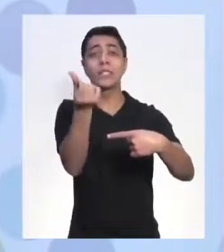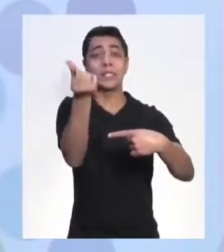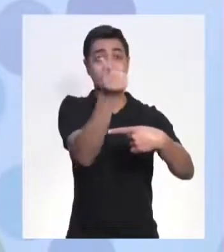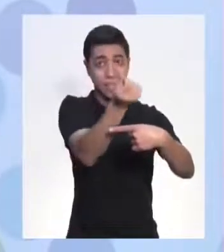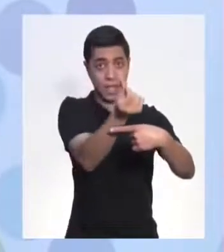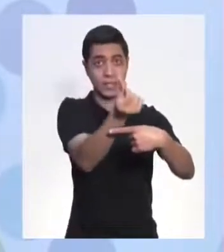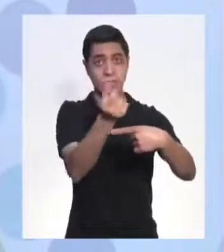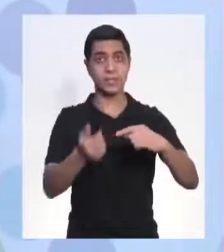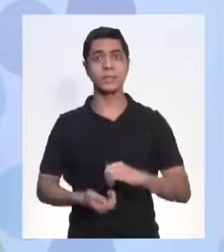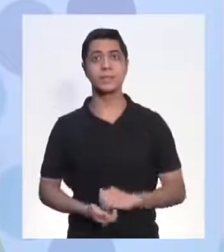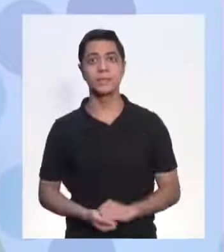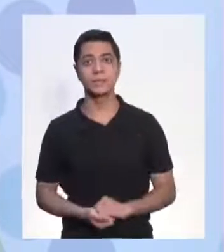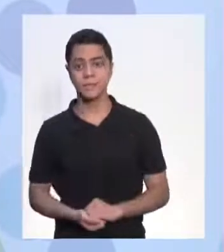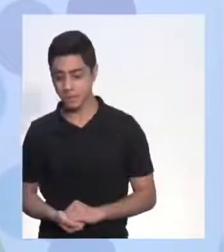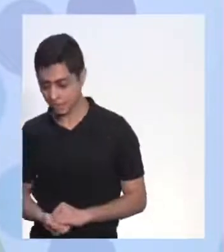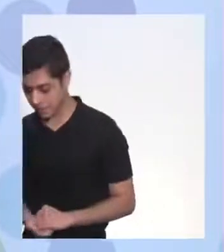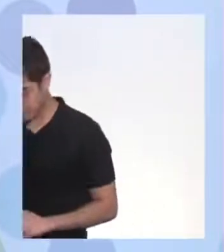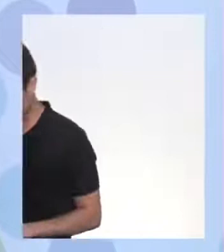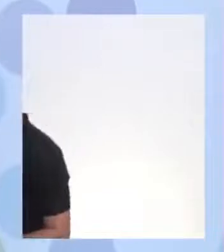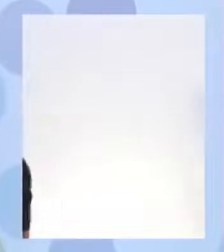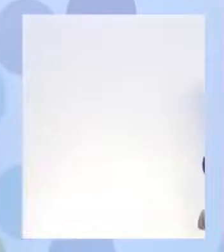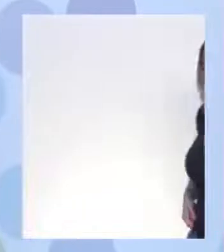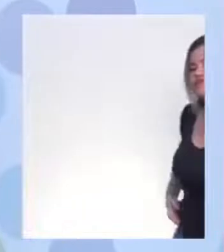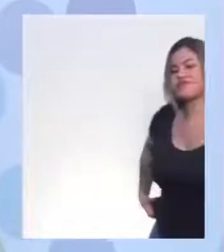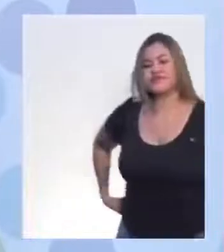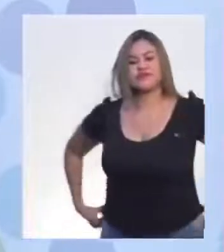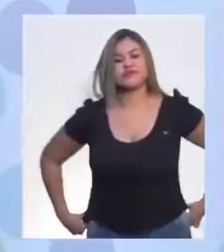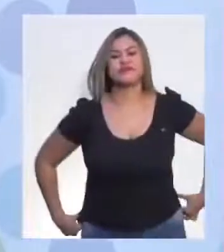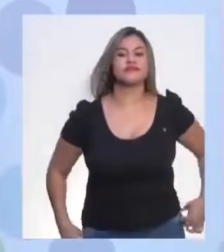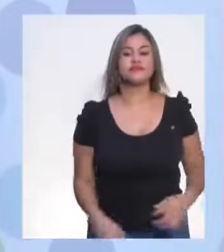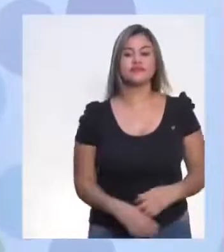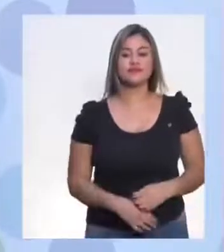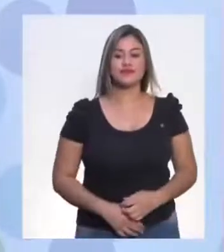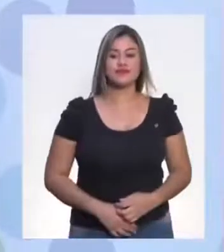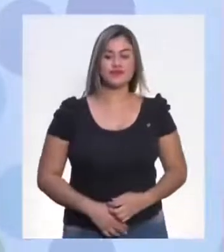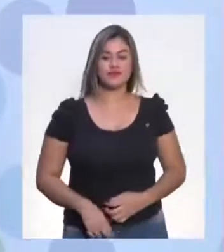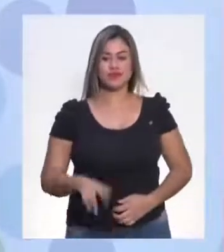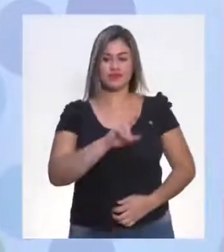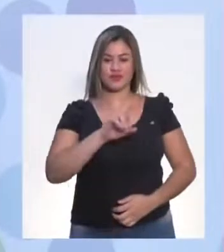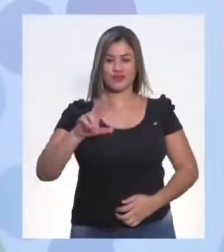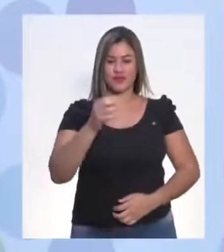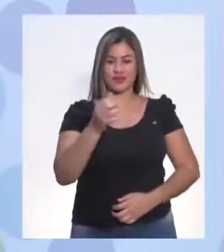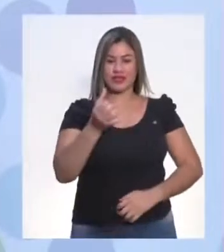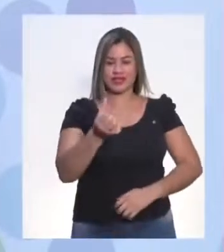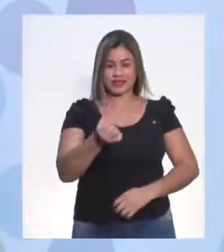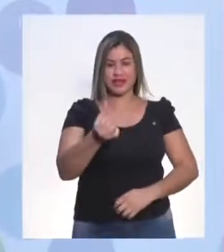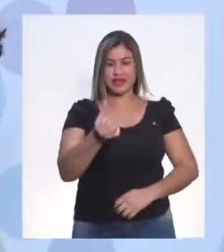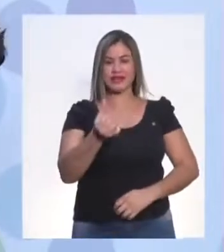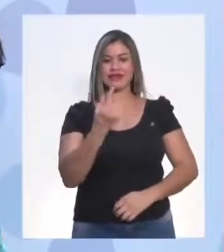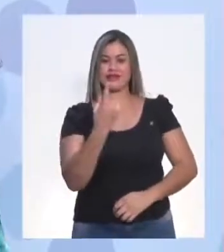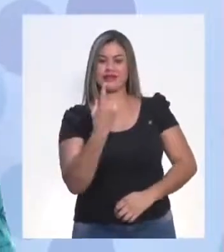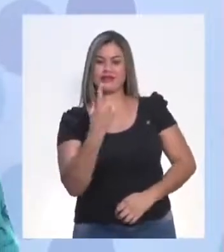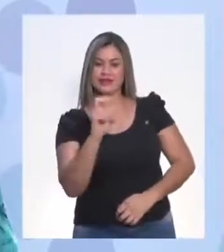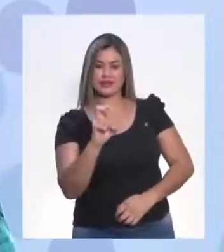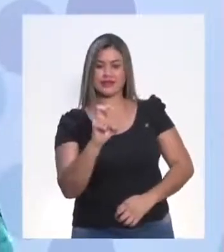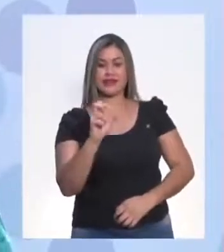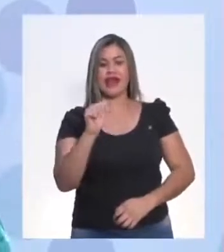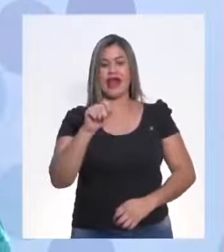6. 6 quinzeavos. Próximo passo, efetuar a divisão. Então, vamos